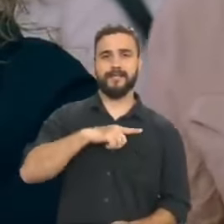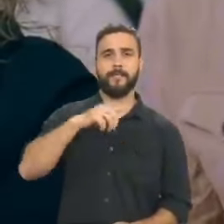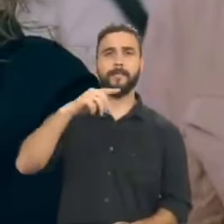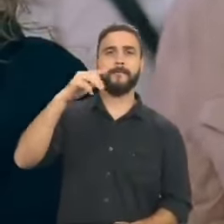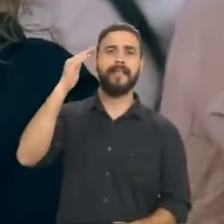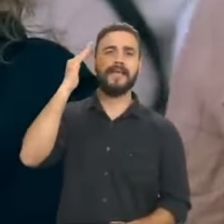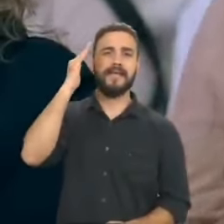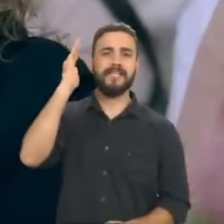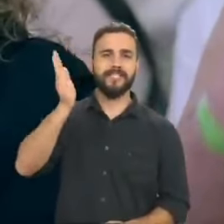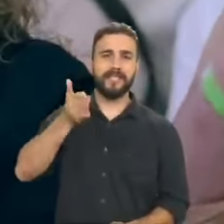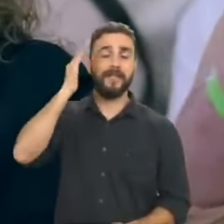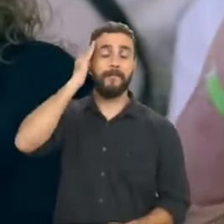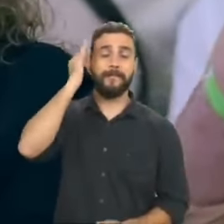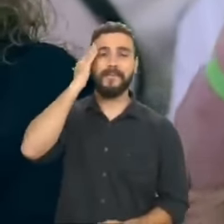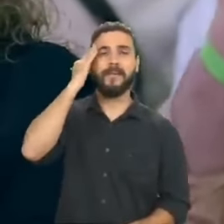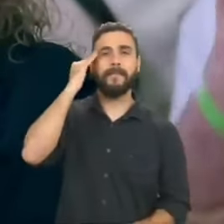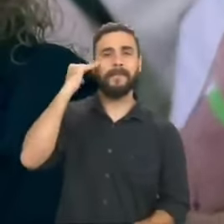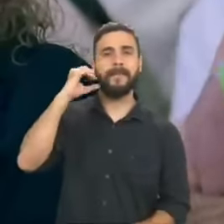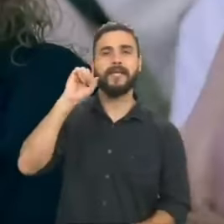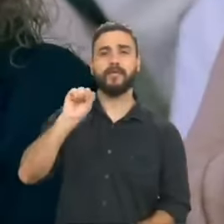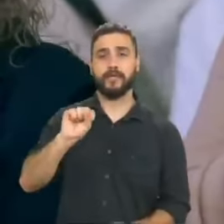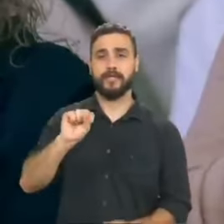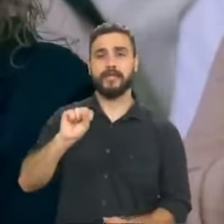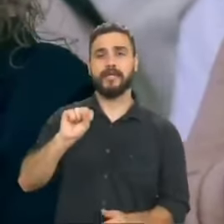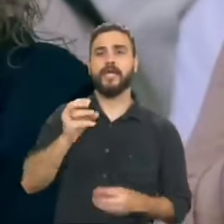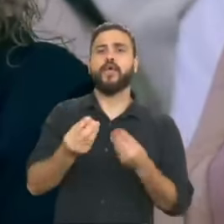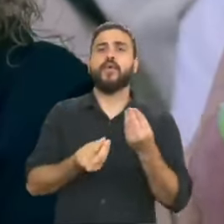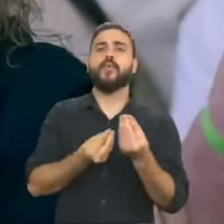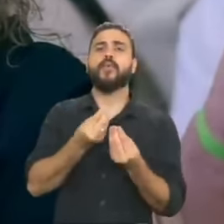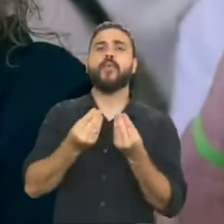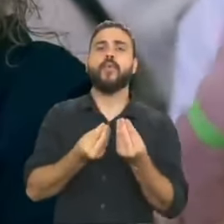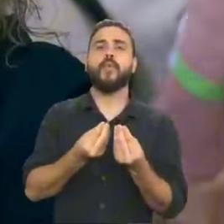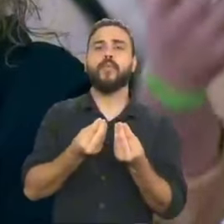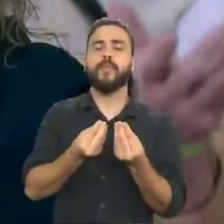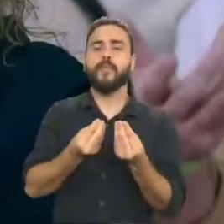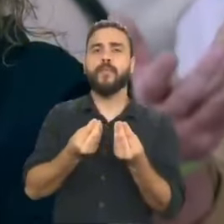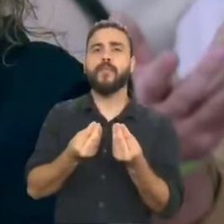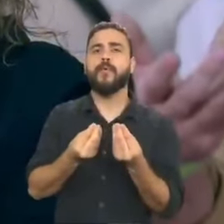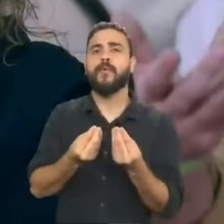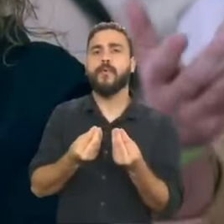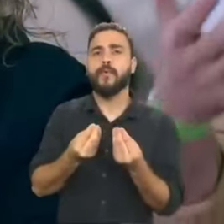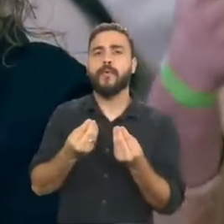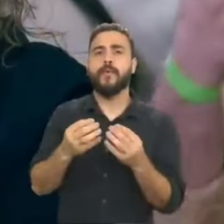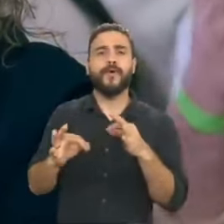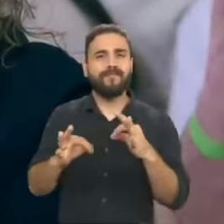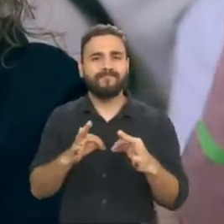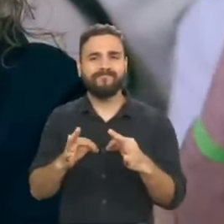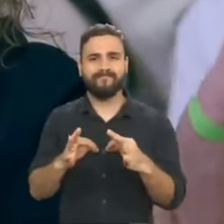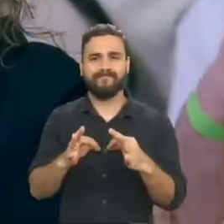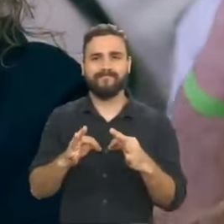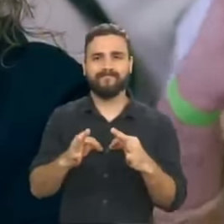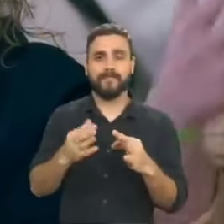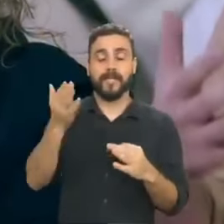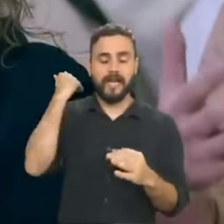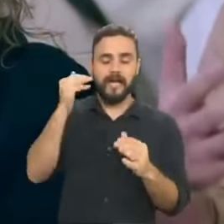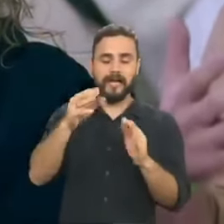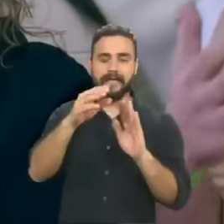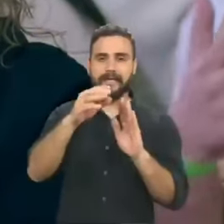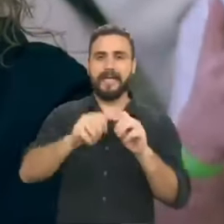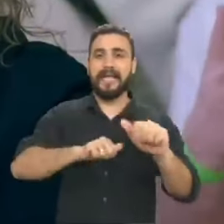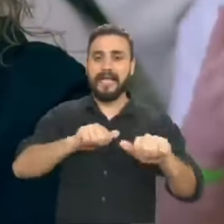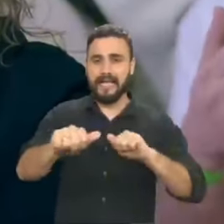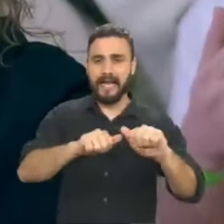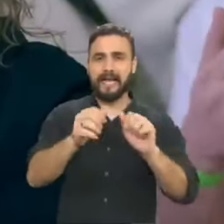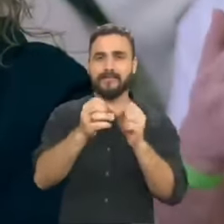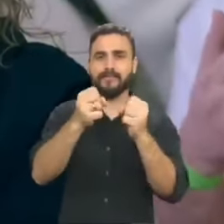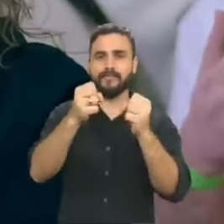exemplo emblemático é o discurso do apóstolo Paulo em Atos 17, em Atenas. Então, em Atenas, o